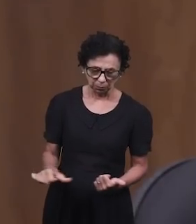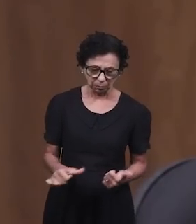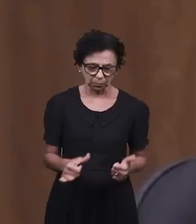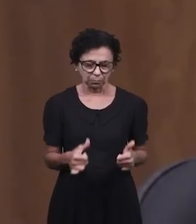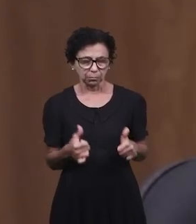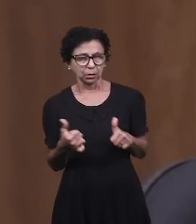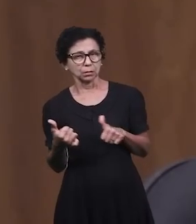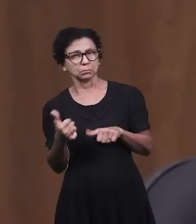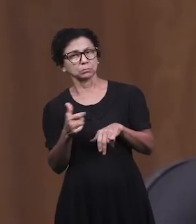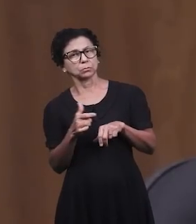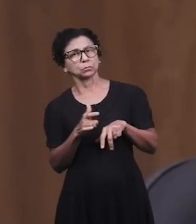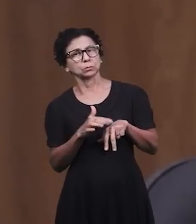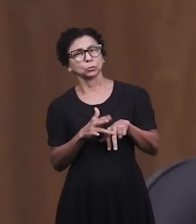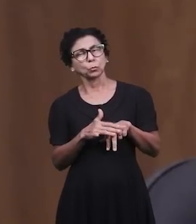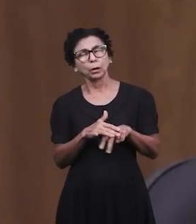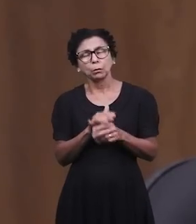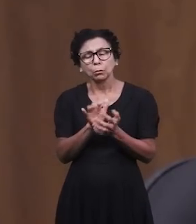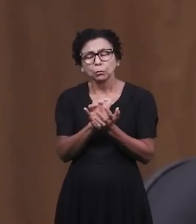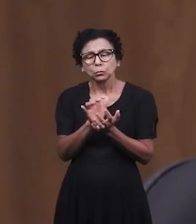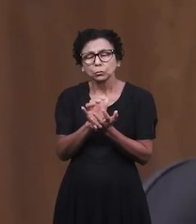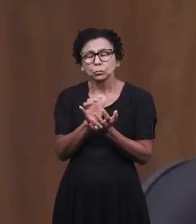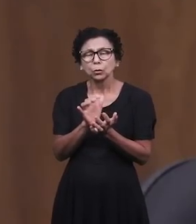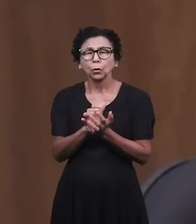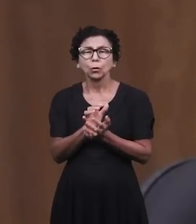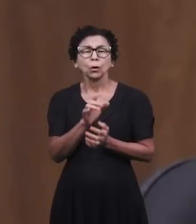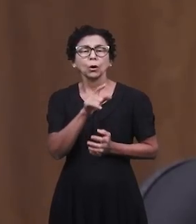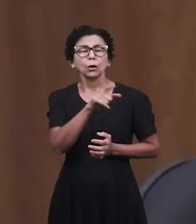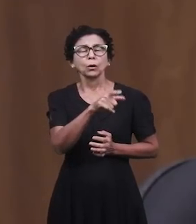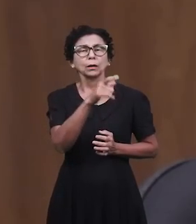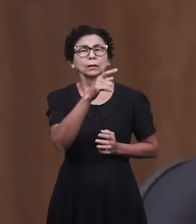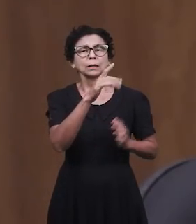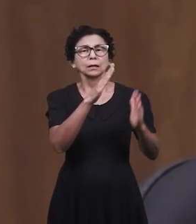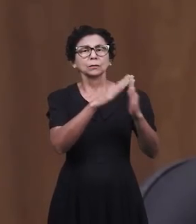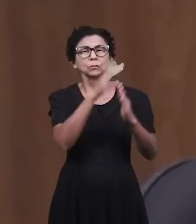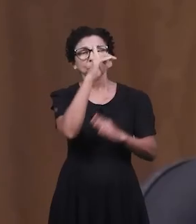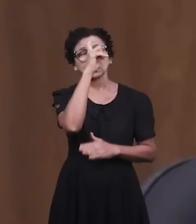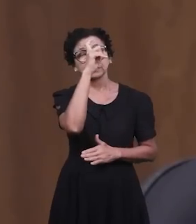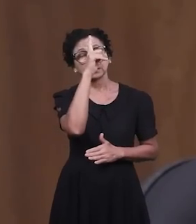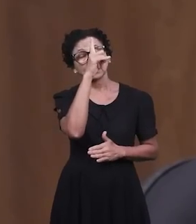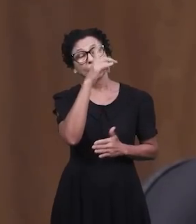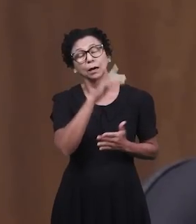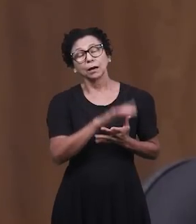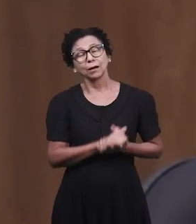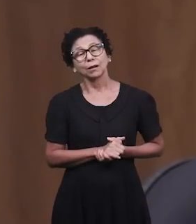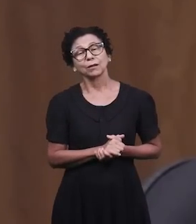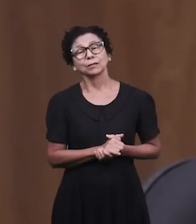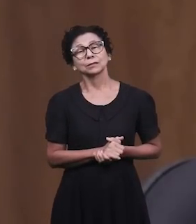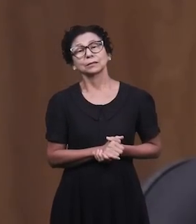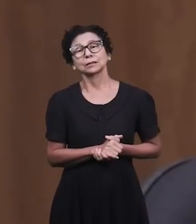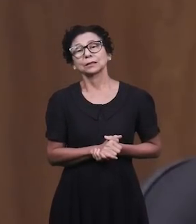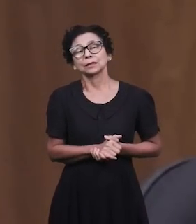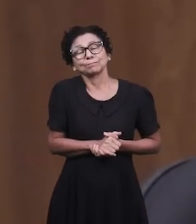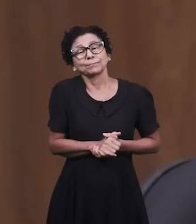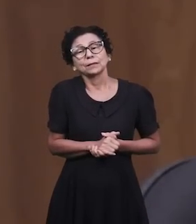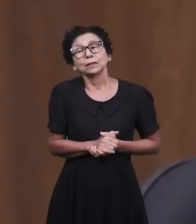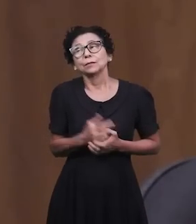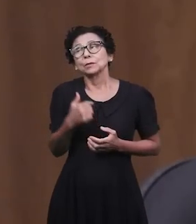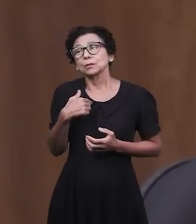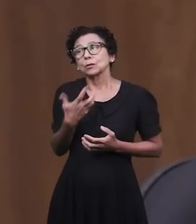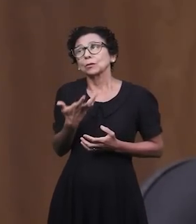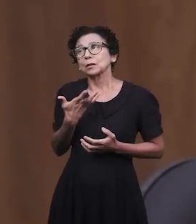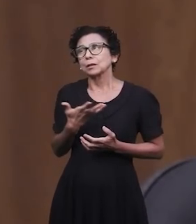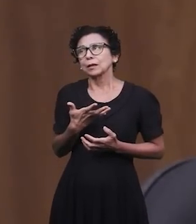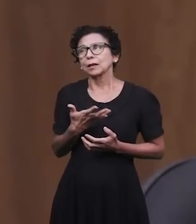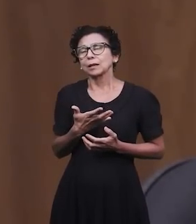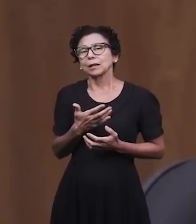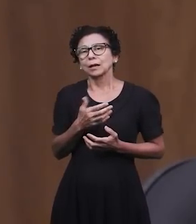doente, ou às vezes ele é muito idoso, às vezes ele está no hospital acamado e não vai sair dali, ele pensa, como é que eu vou fazer? Eu quero ser